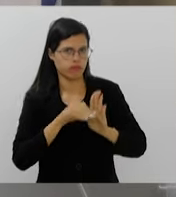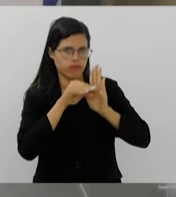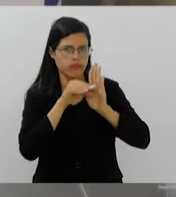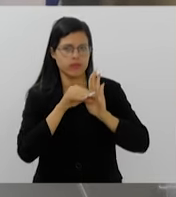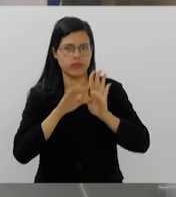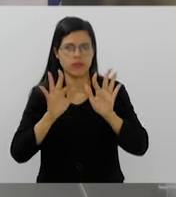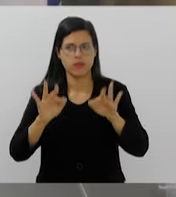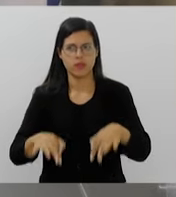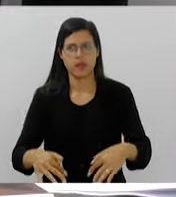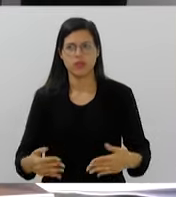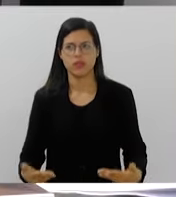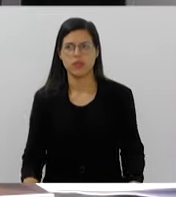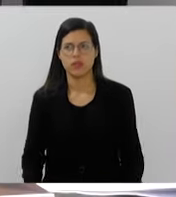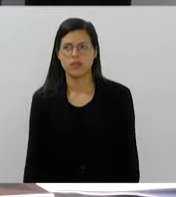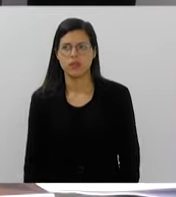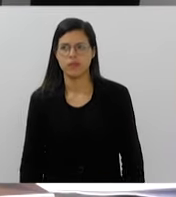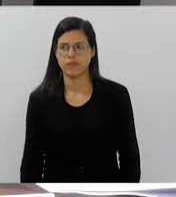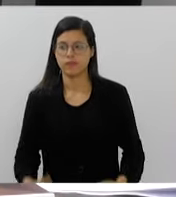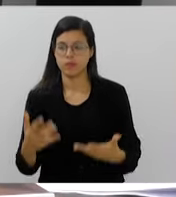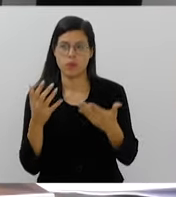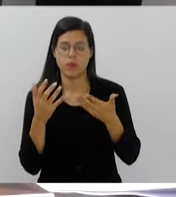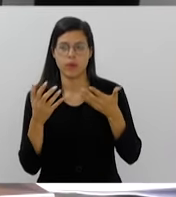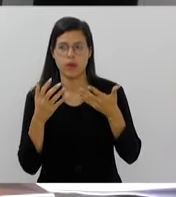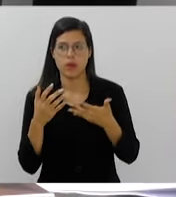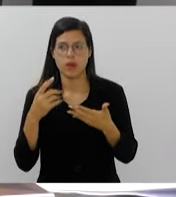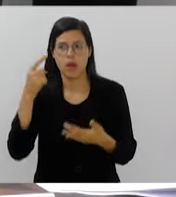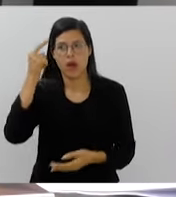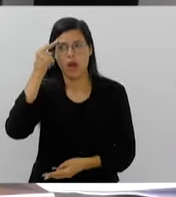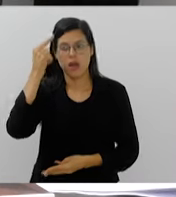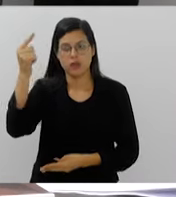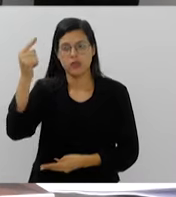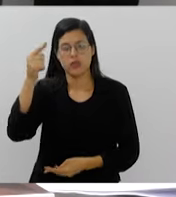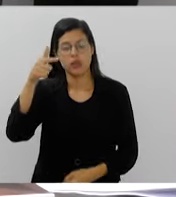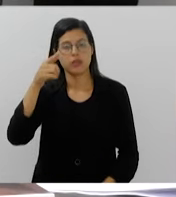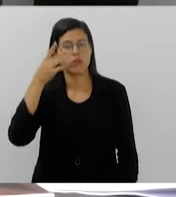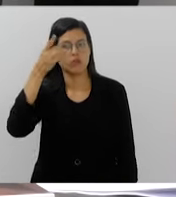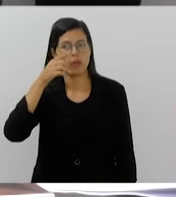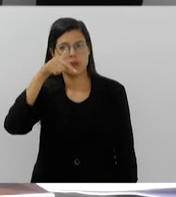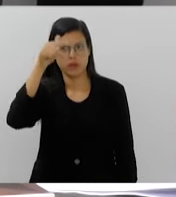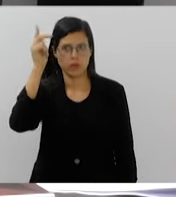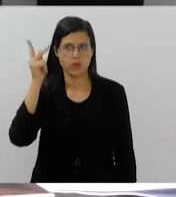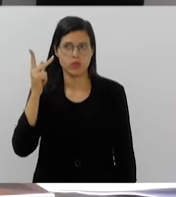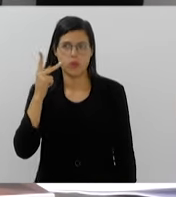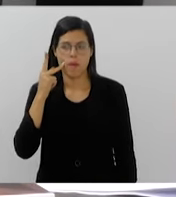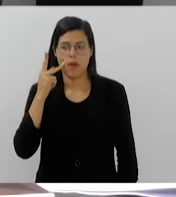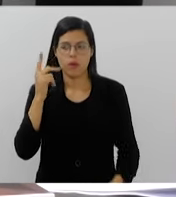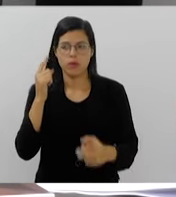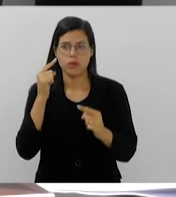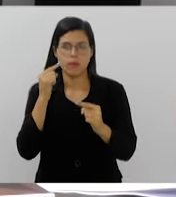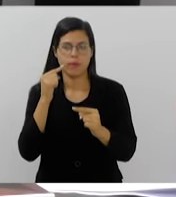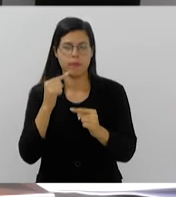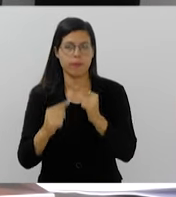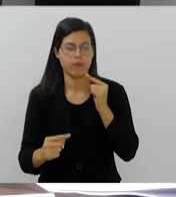Então, encerrado. Eu ainda gostaria mais que fosse a ideia do Luiz Paulo, que proíbe,